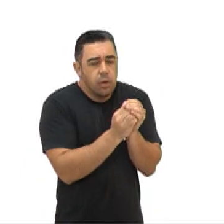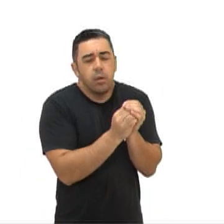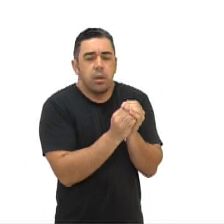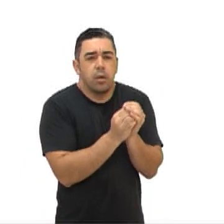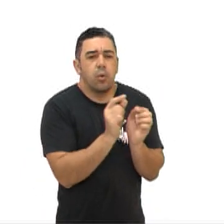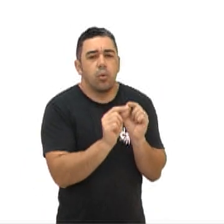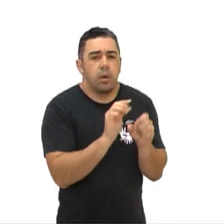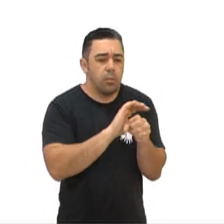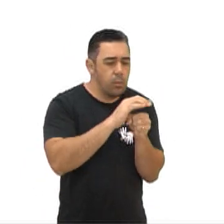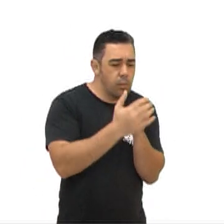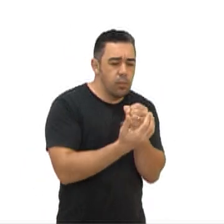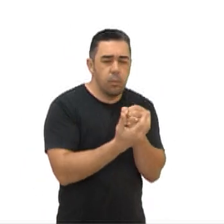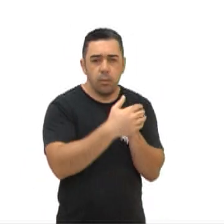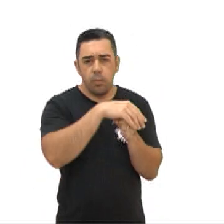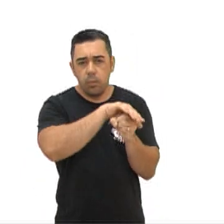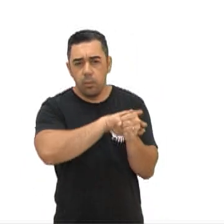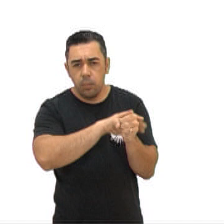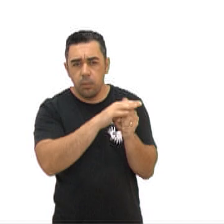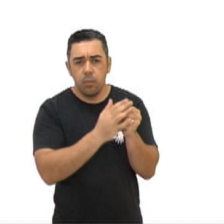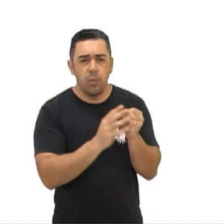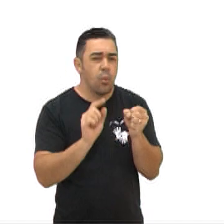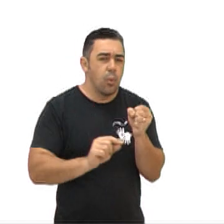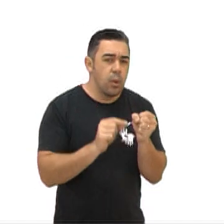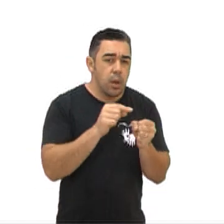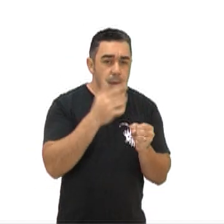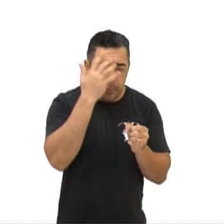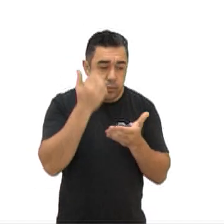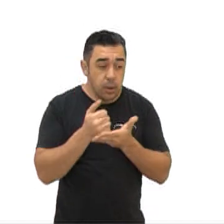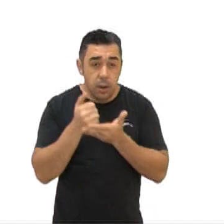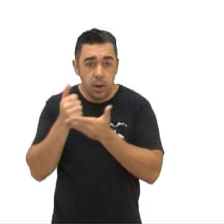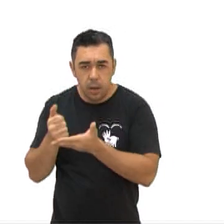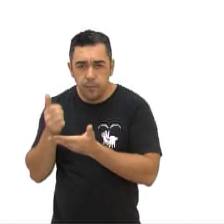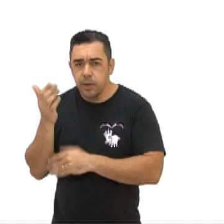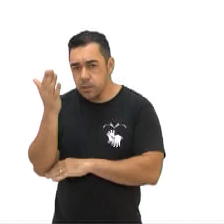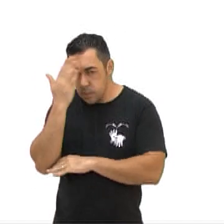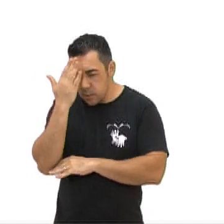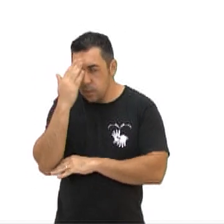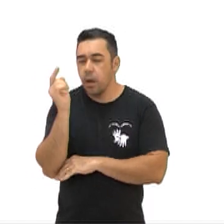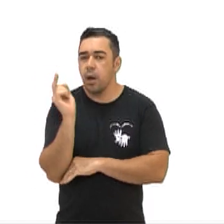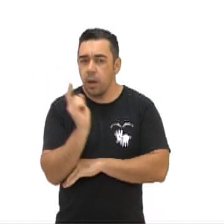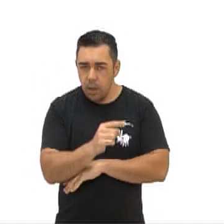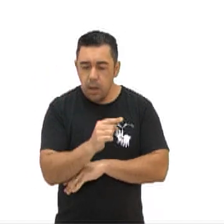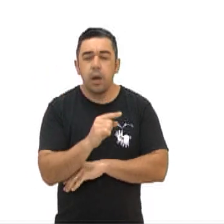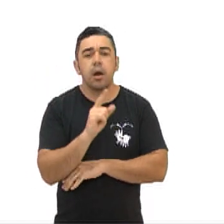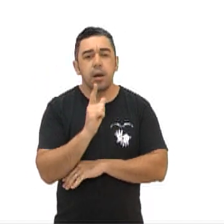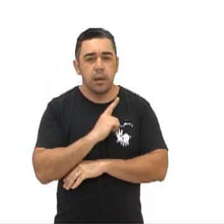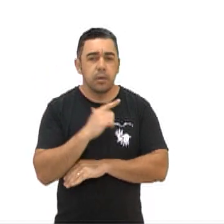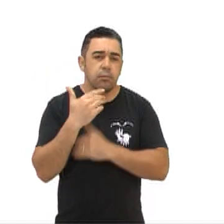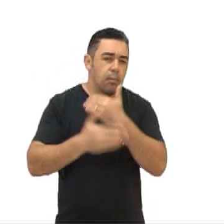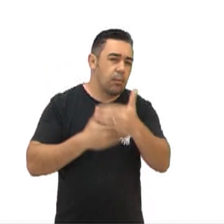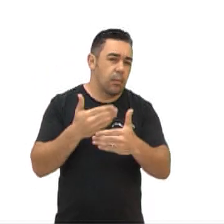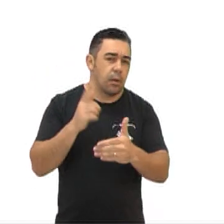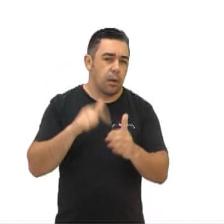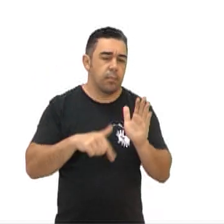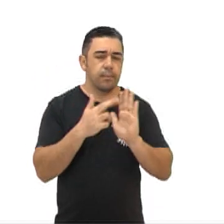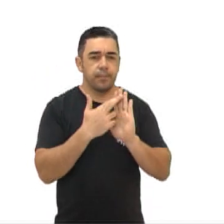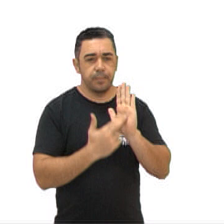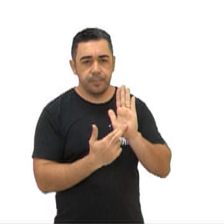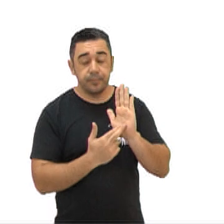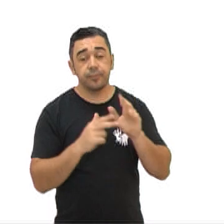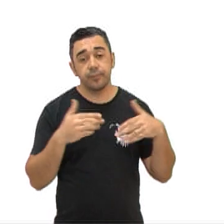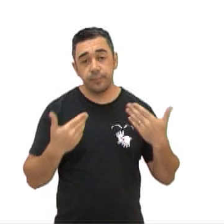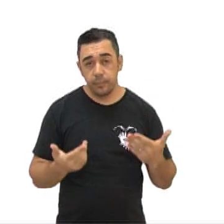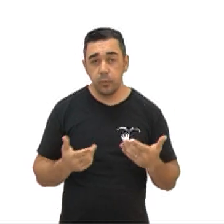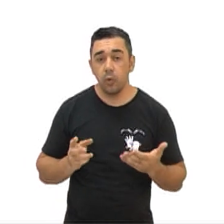sua arquitetura hermética e quem o carrega, sabendo-o, prossegue na atitude regra.